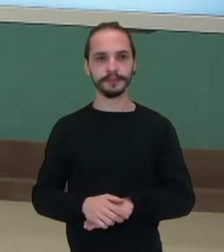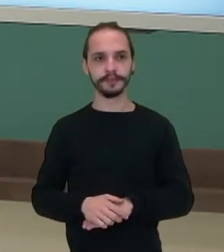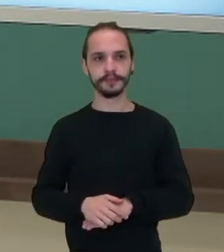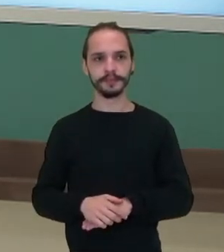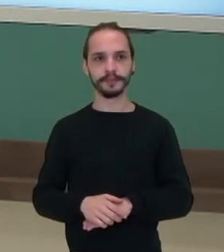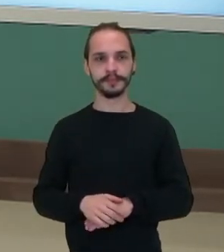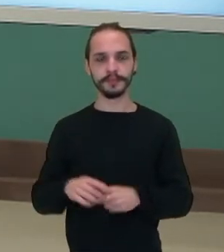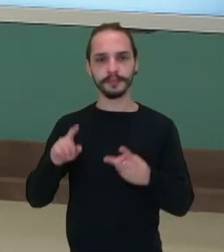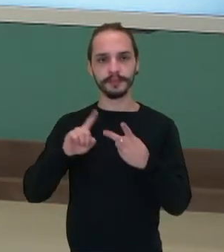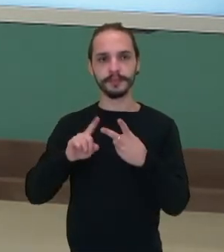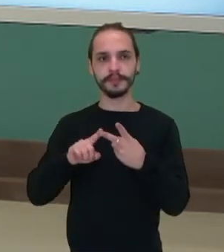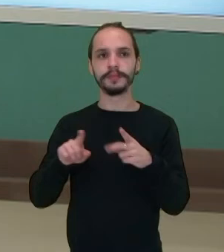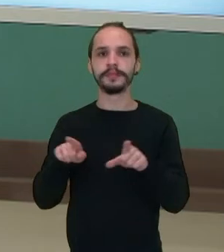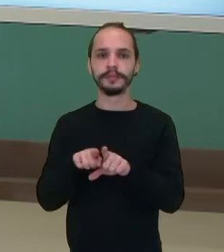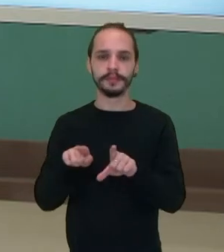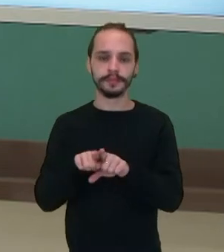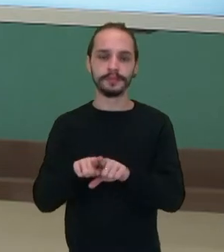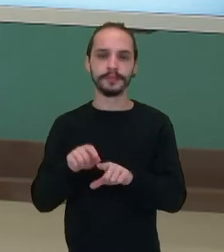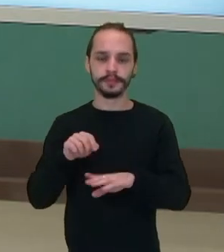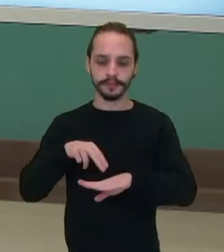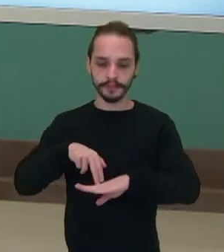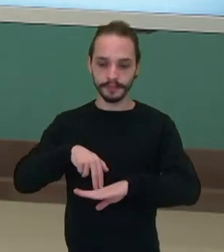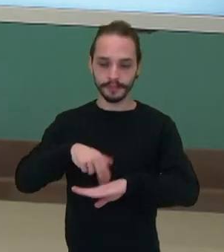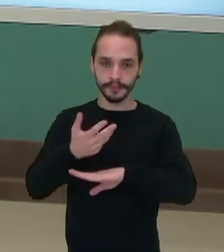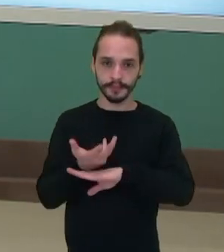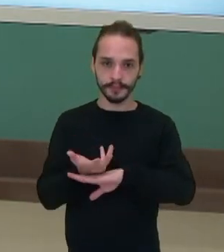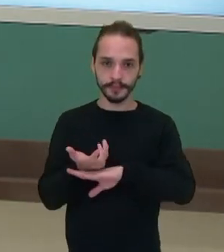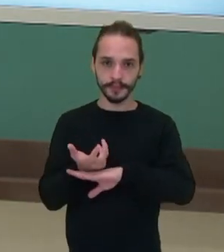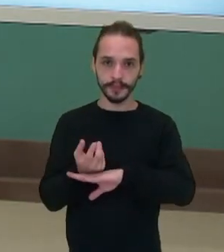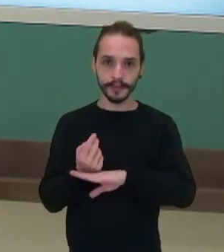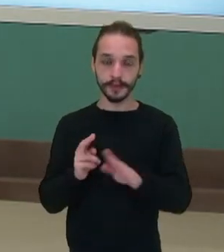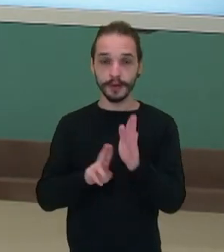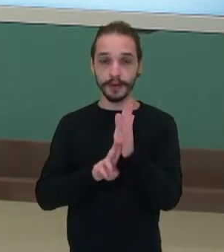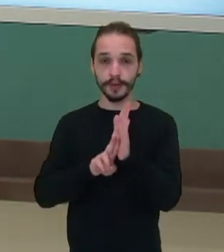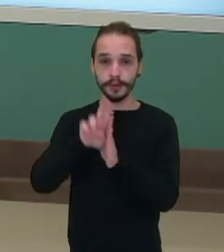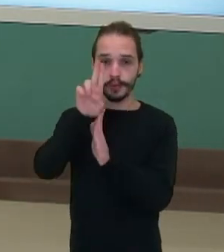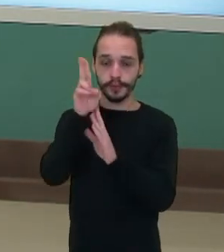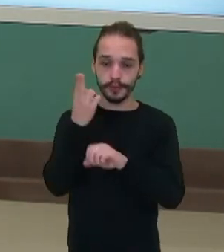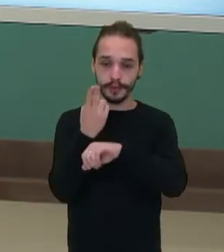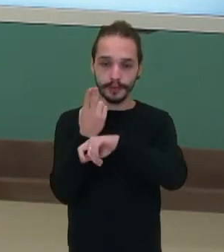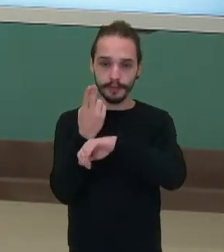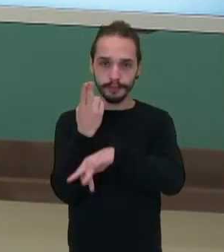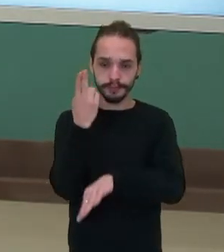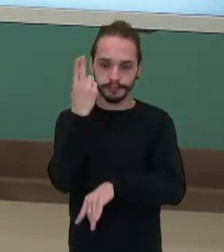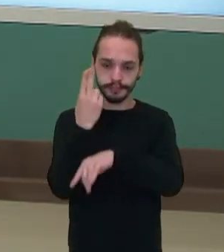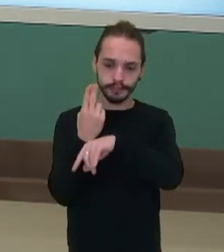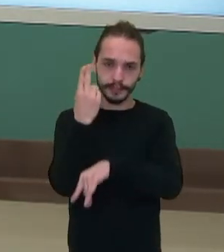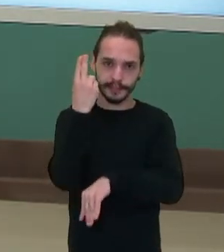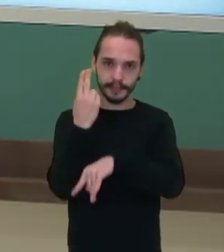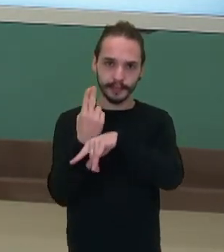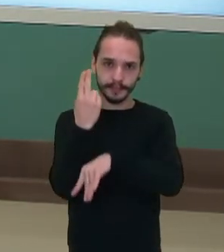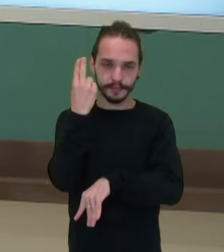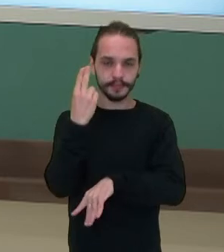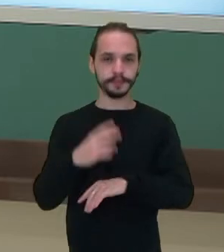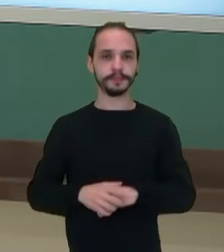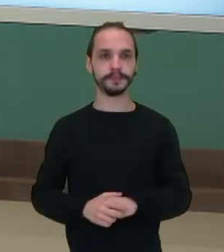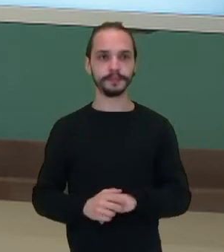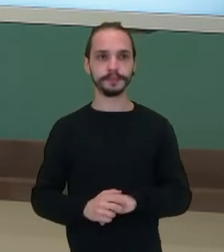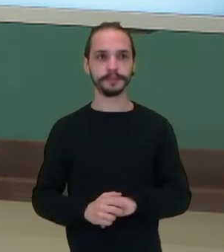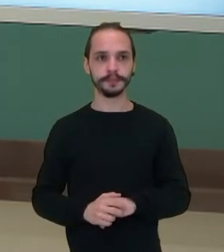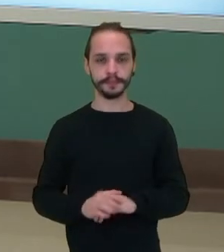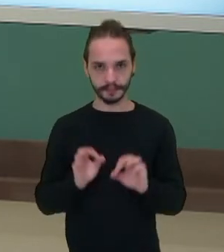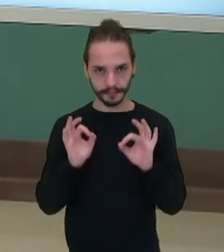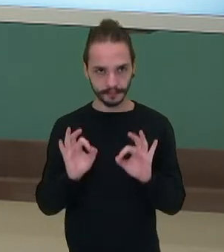essa é falsa, porque a interação que acontece ali é entre os gases com a estrutura do foguete,